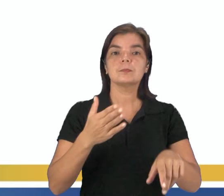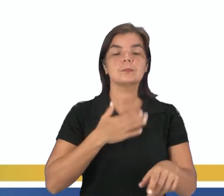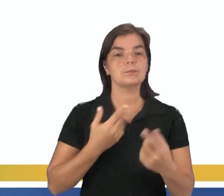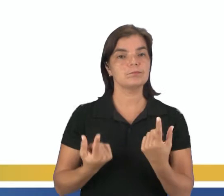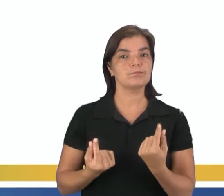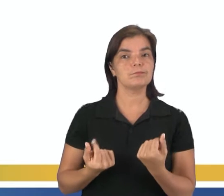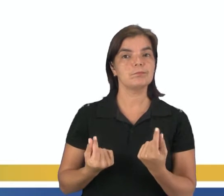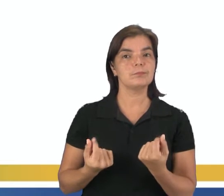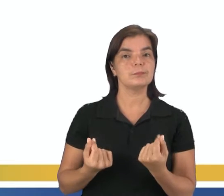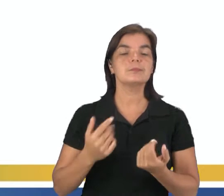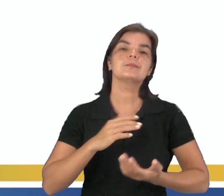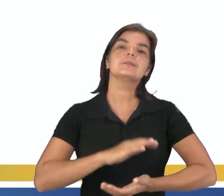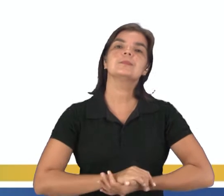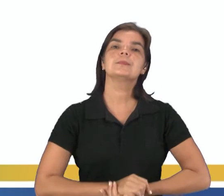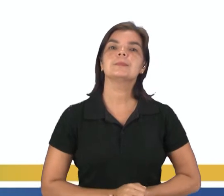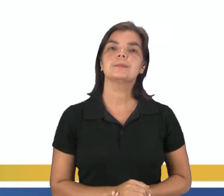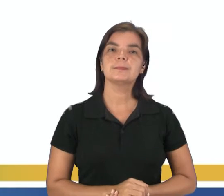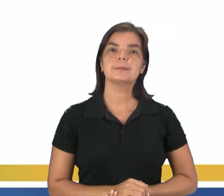capital.